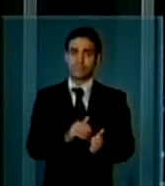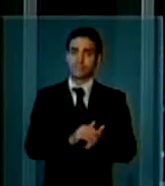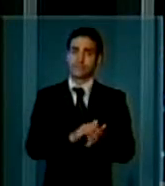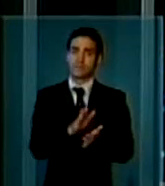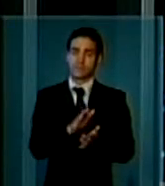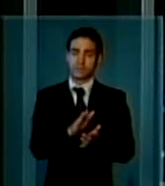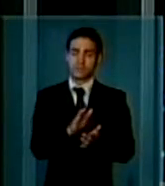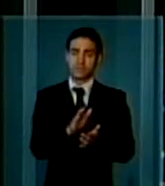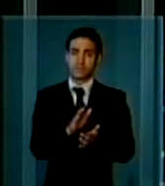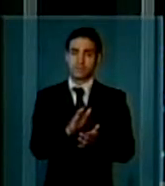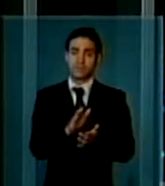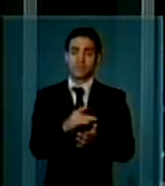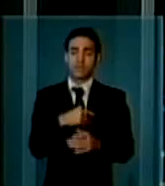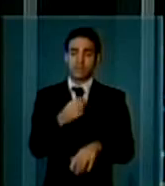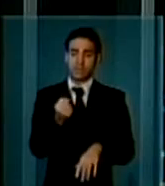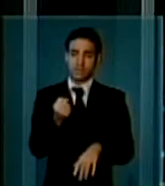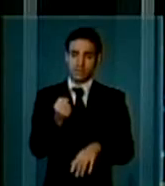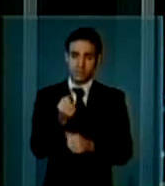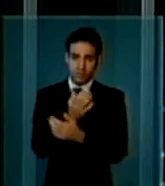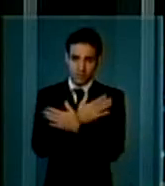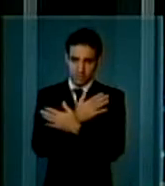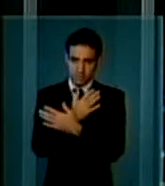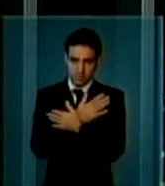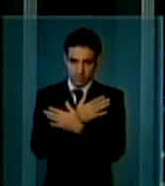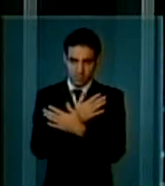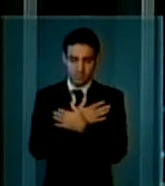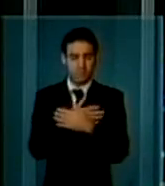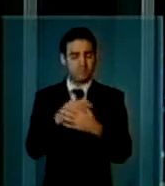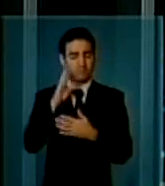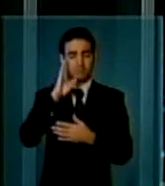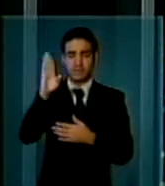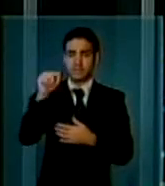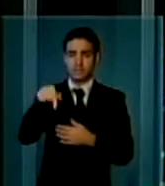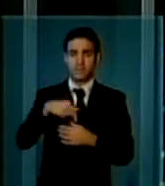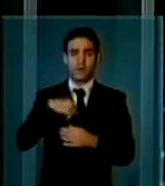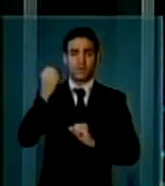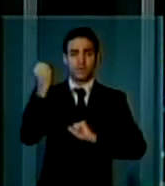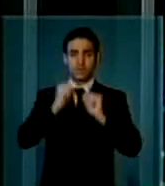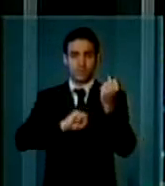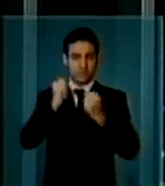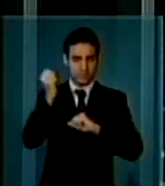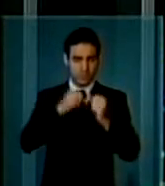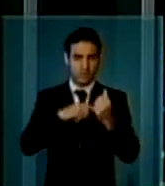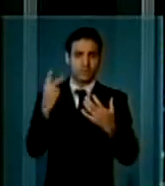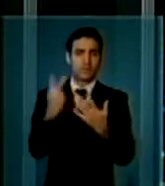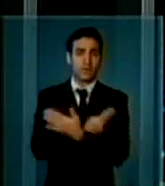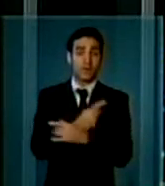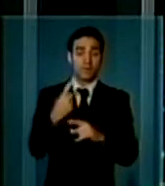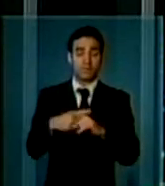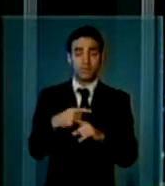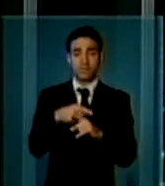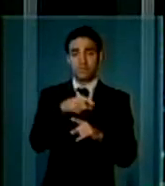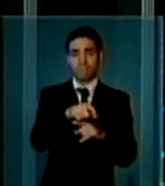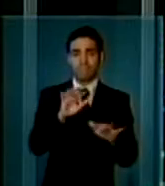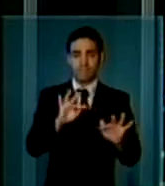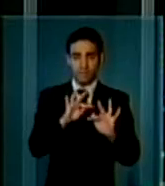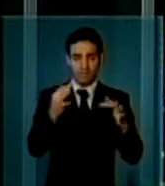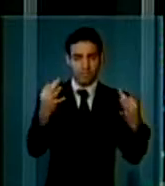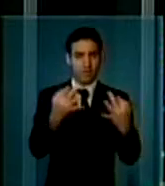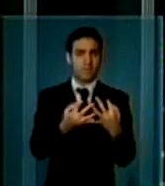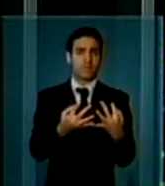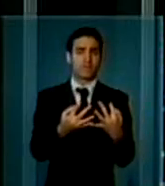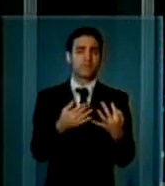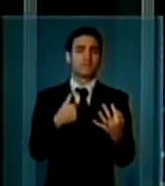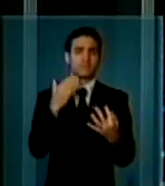Foi um desemprego, inclusive, maciço que houve, principalmente no setor industrial, que inclusive as famílias que estão nos ouvindo